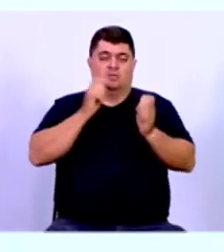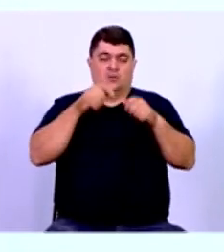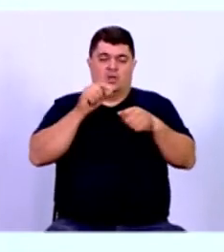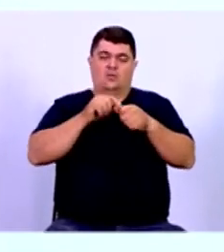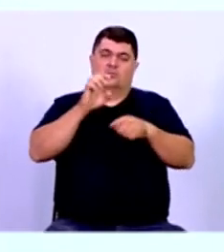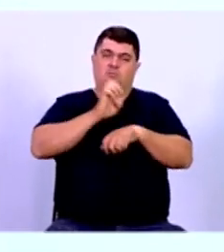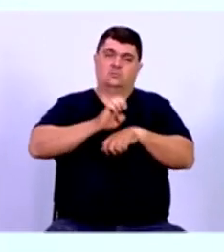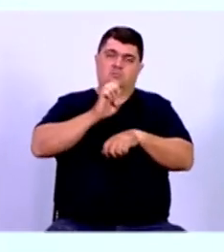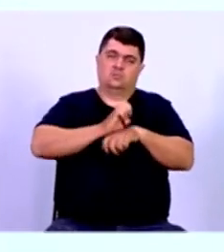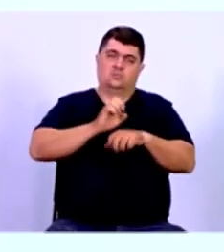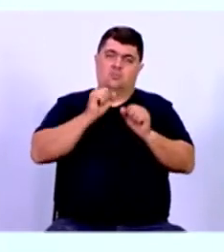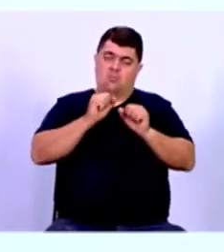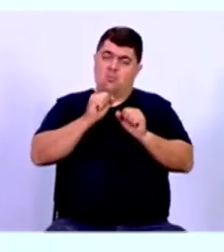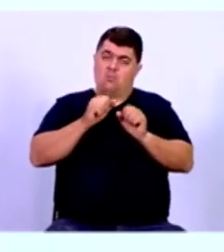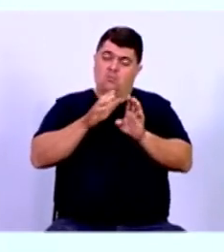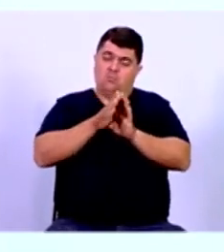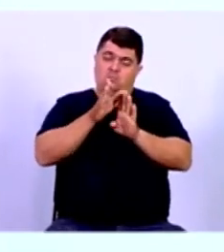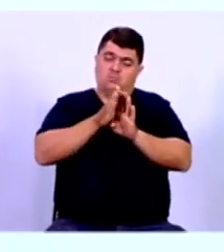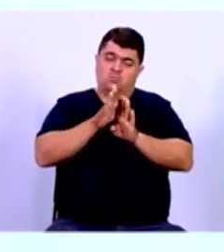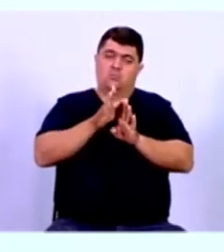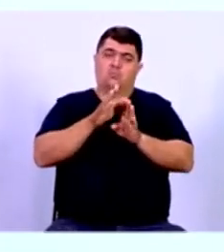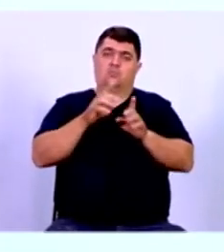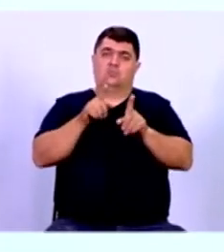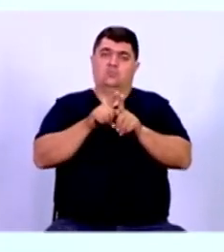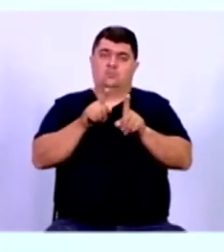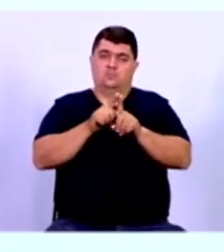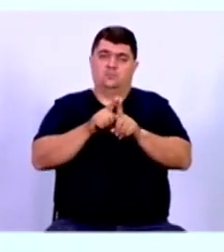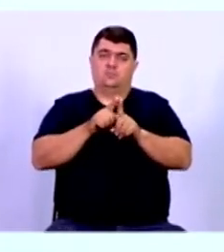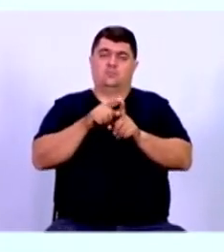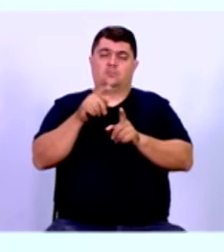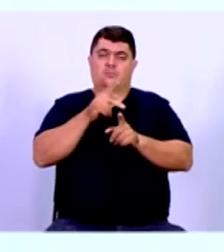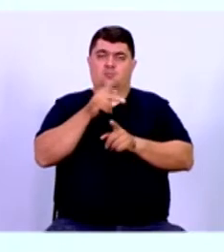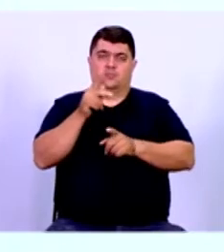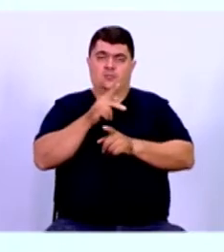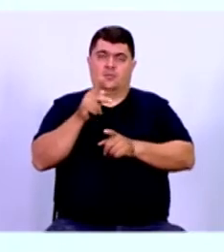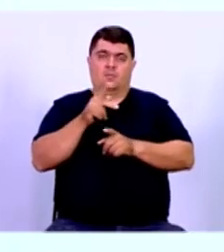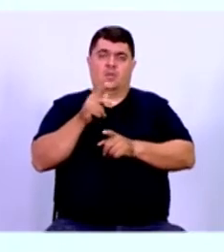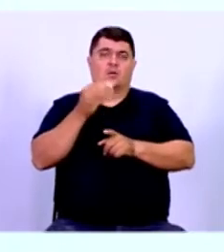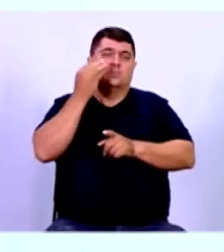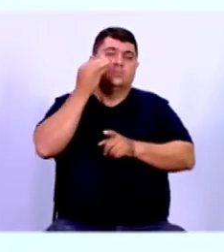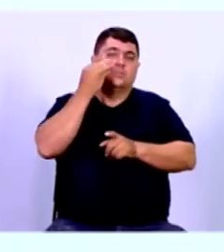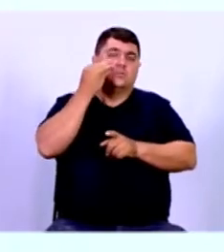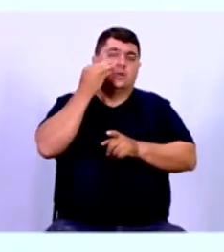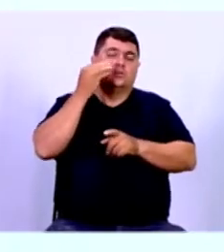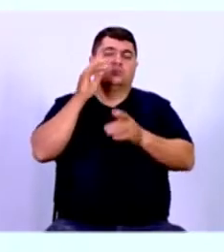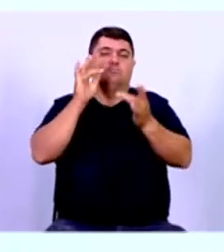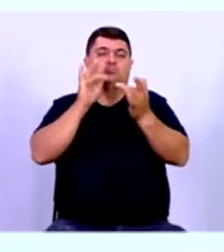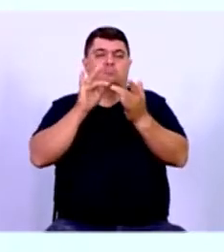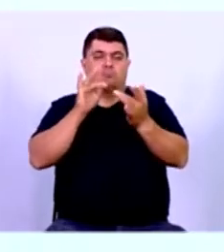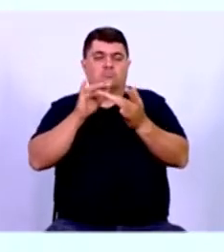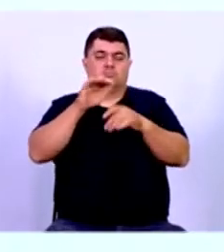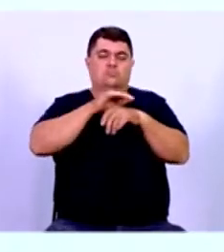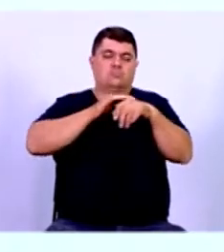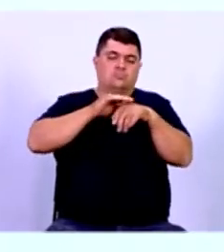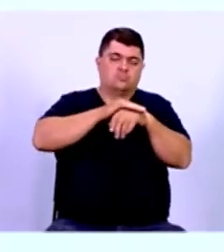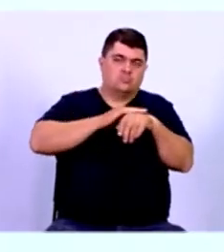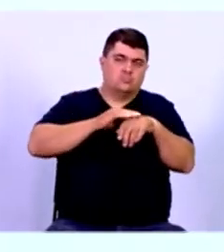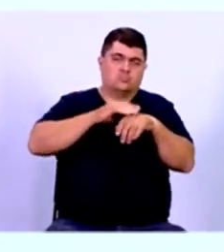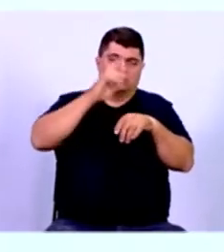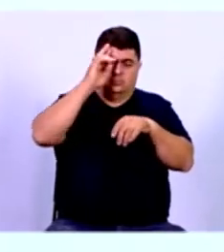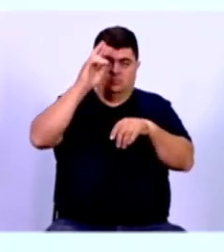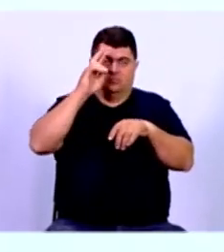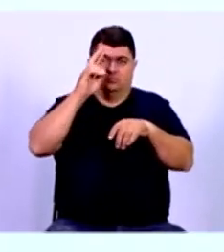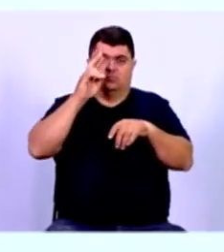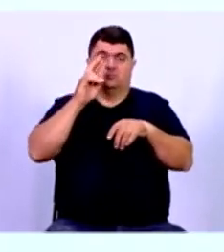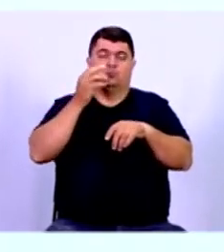realizar o estágio, você pode indicar para o seu tutor presencial e ele vai fazer essa tramitação, né,